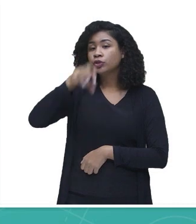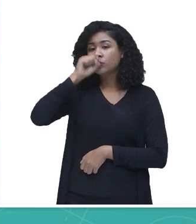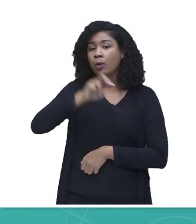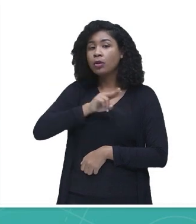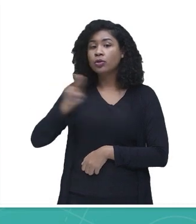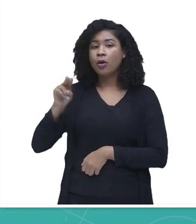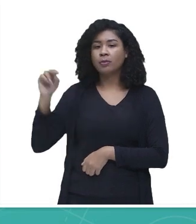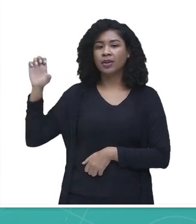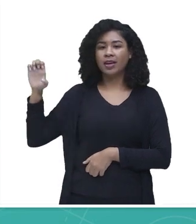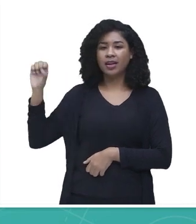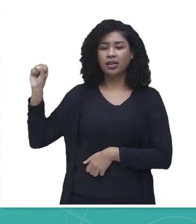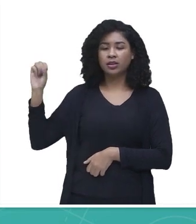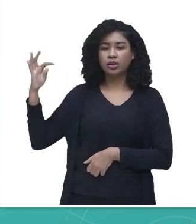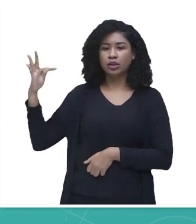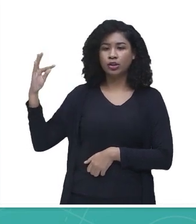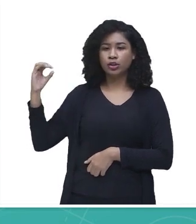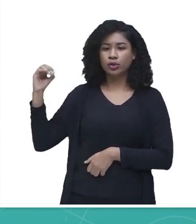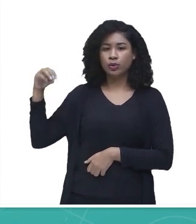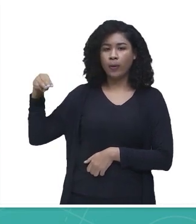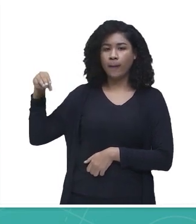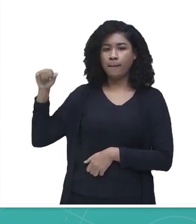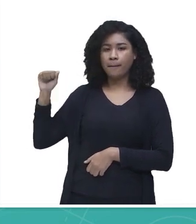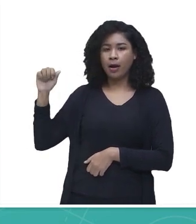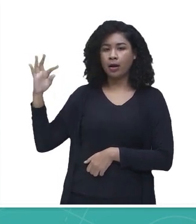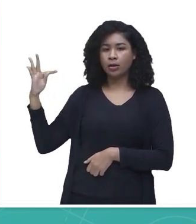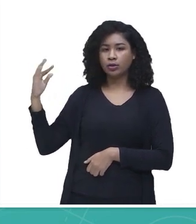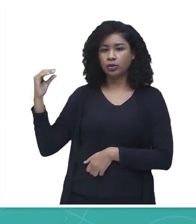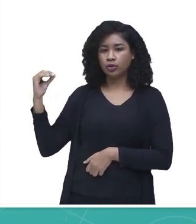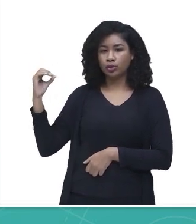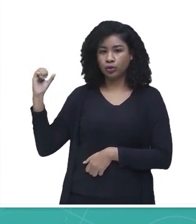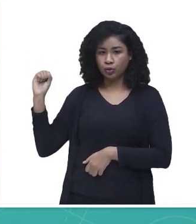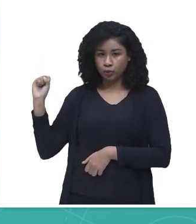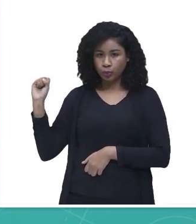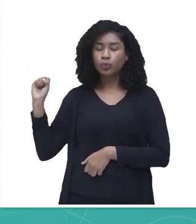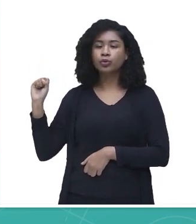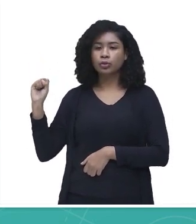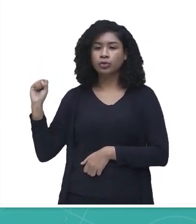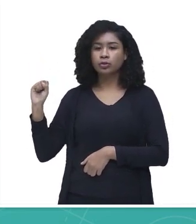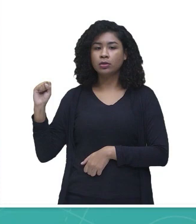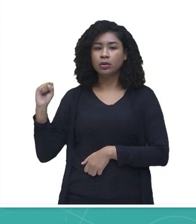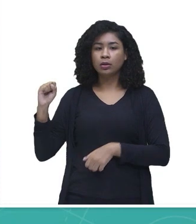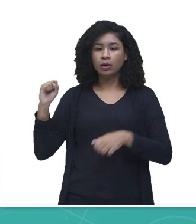né? Então, os estômatos, eles ficam aqui nas folhas.